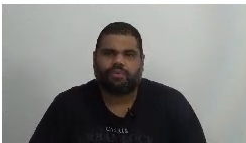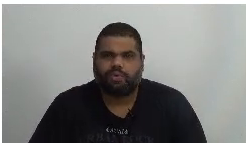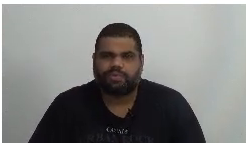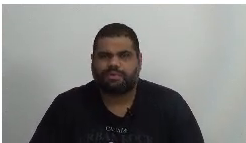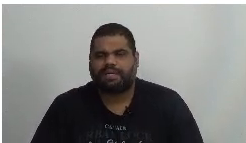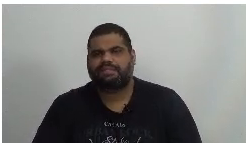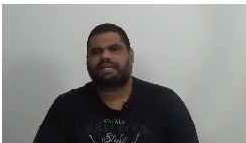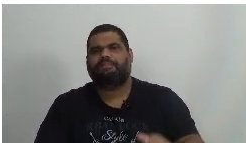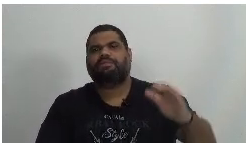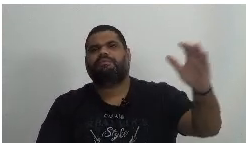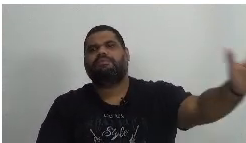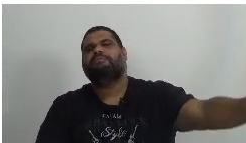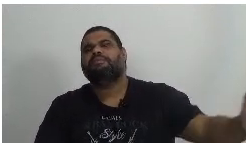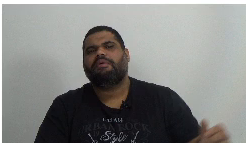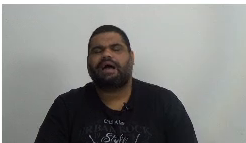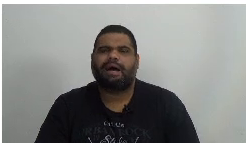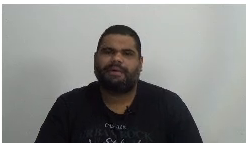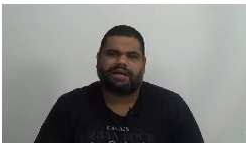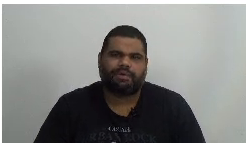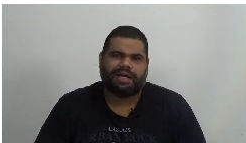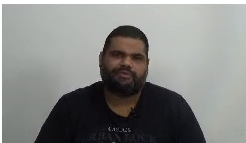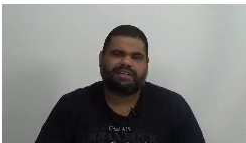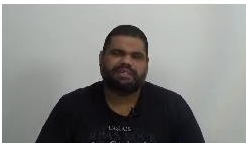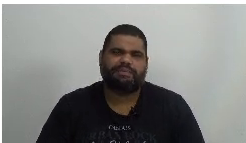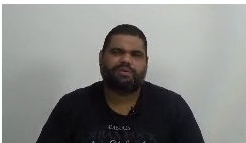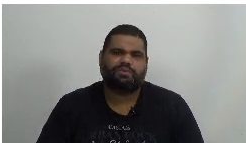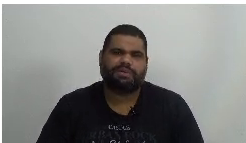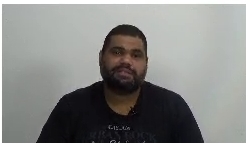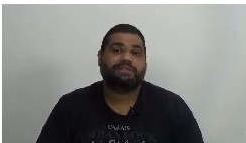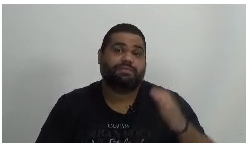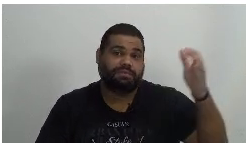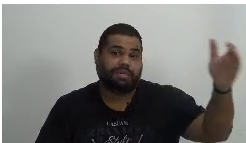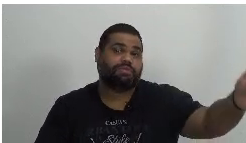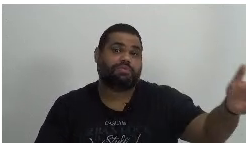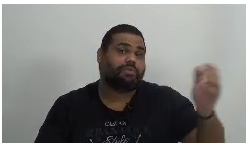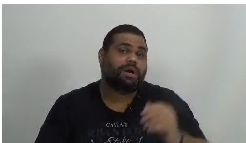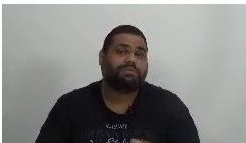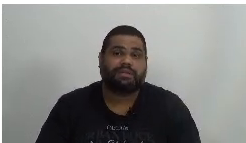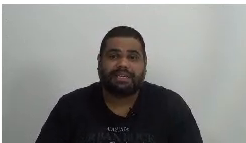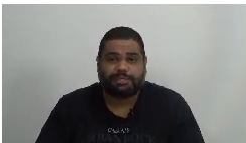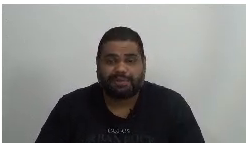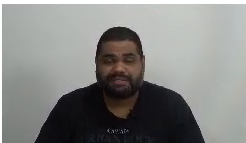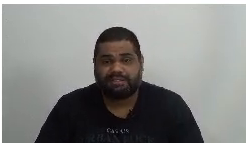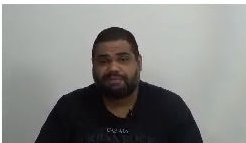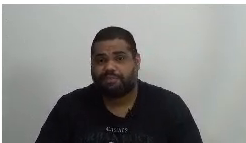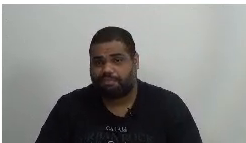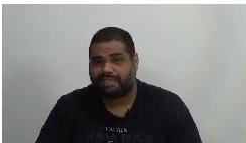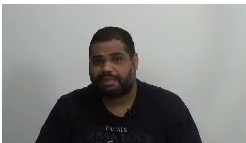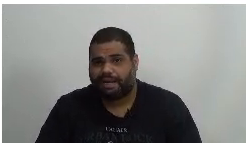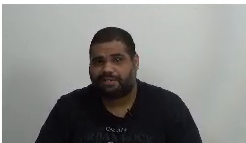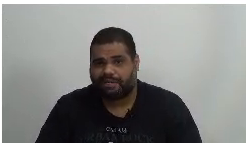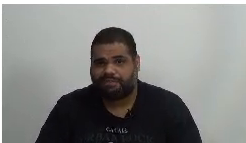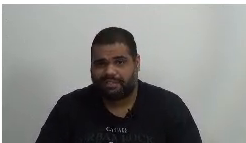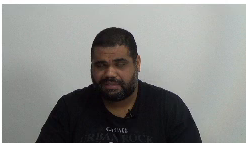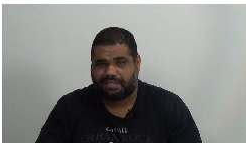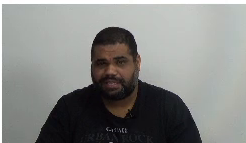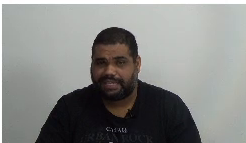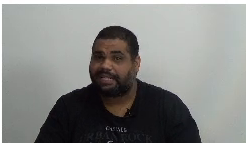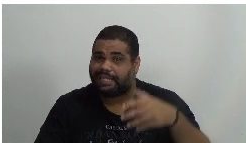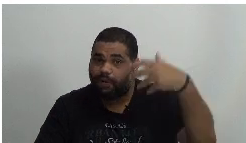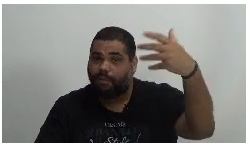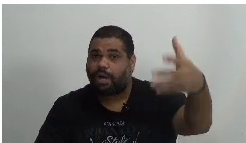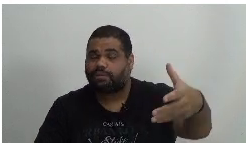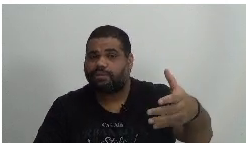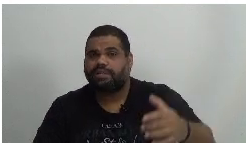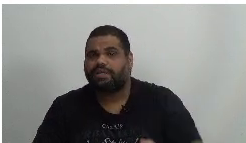qualquer concurso. Exemplo: ah, Marcão, quero fazer Banco do Brasil. Temos um módulo lá específico de matemática financeira.